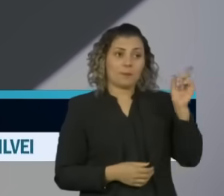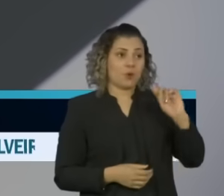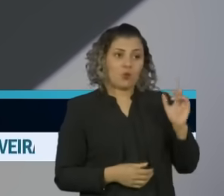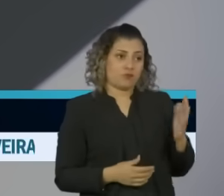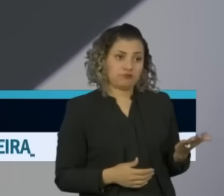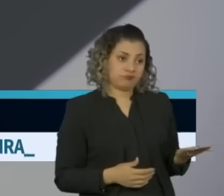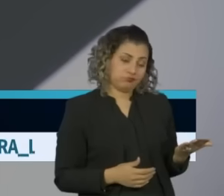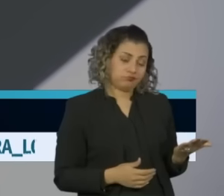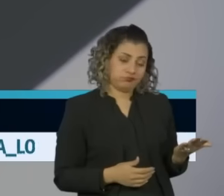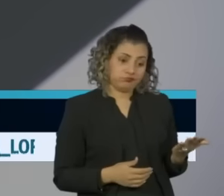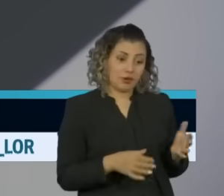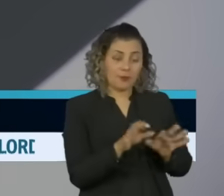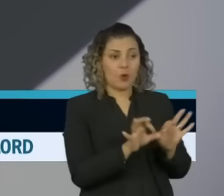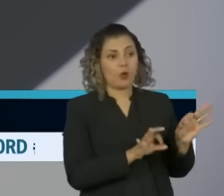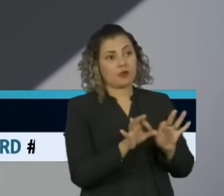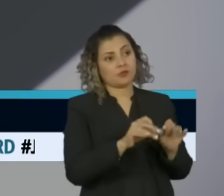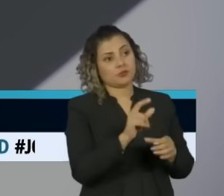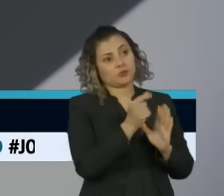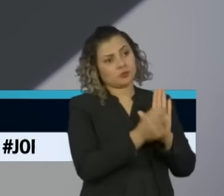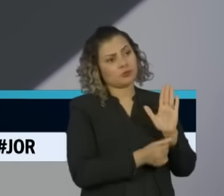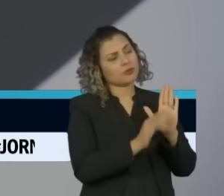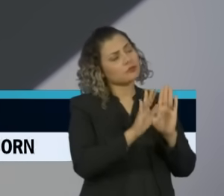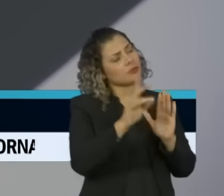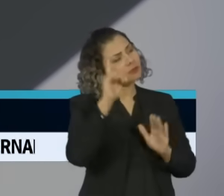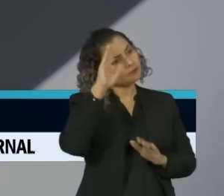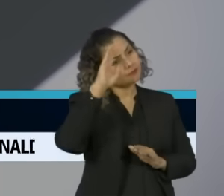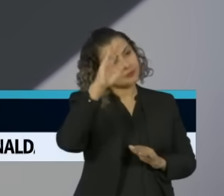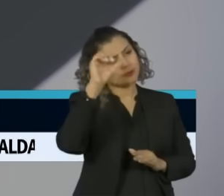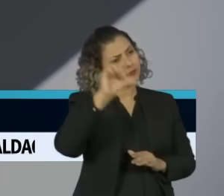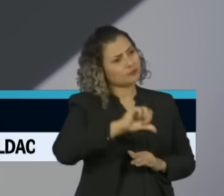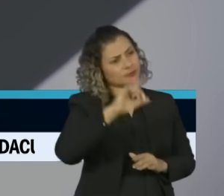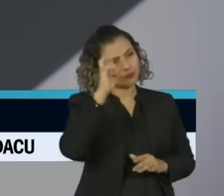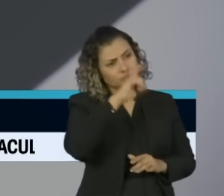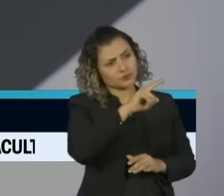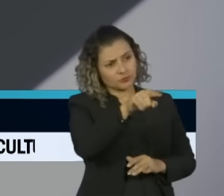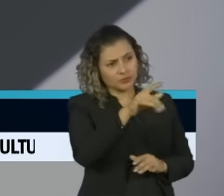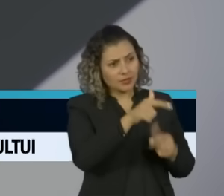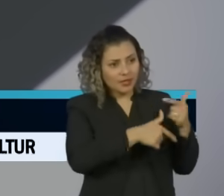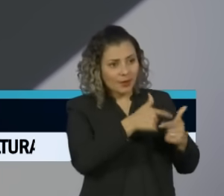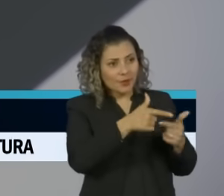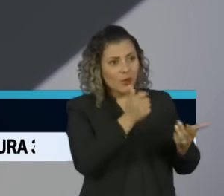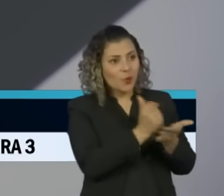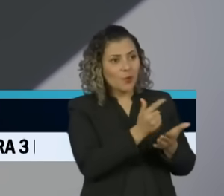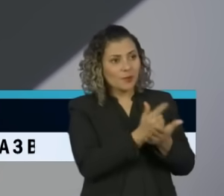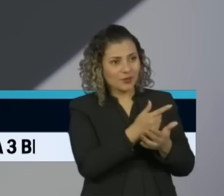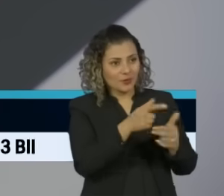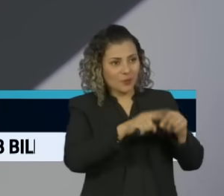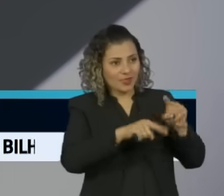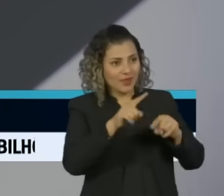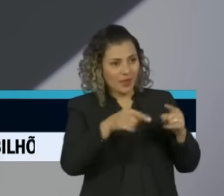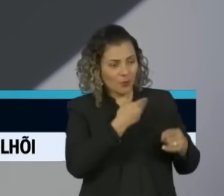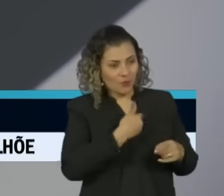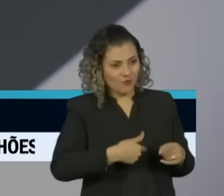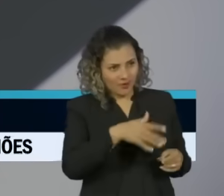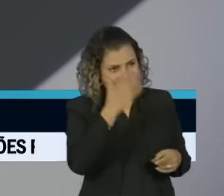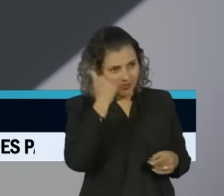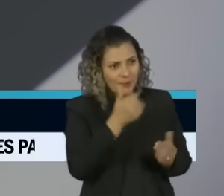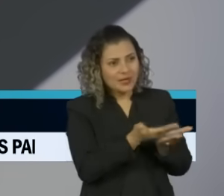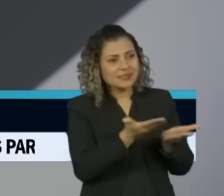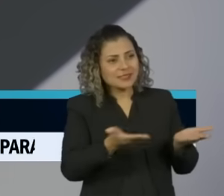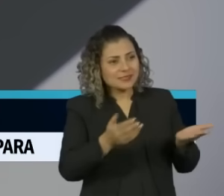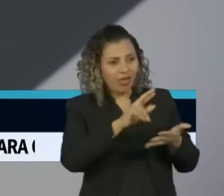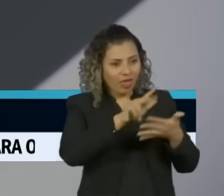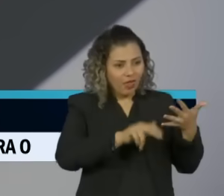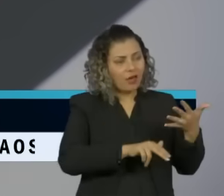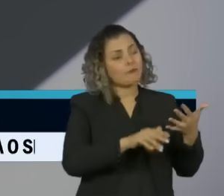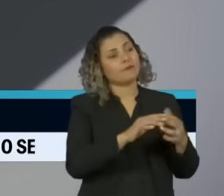ajuda a executar o orçamento. Agora, o que dificulta, quem já trabalhou, por exemplo, comprando coisas para o governo, sabe como é